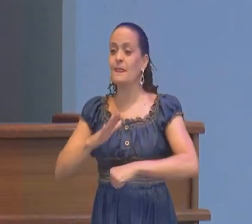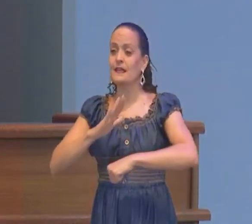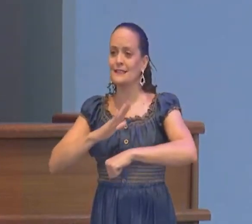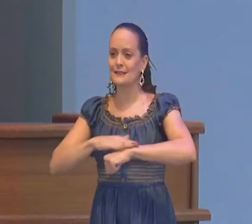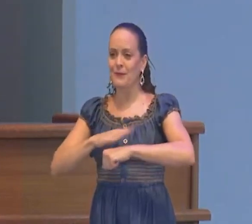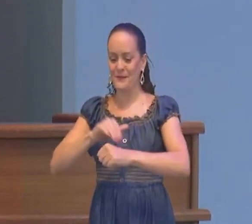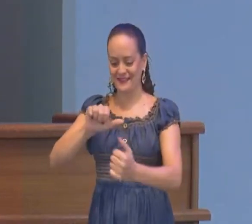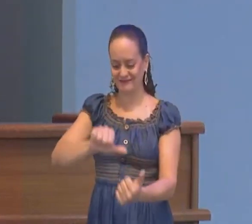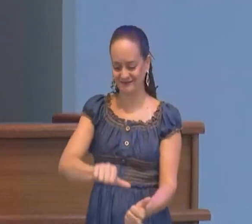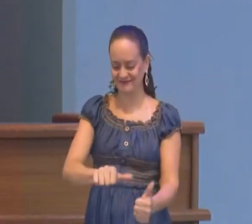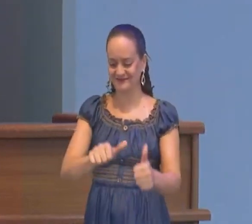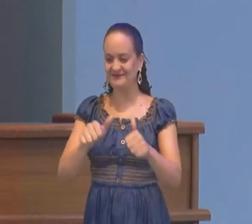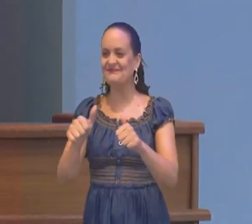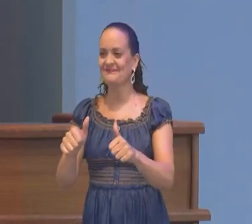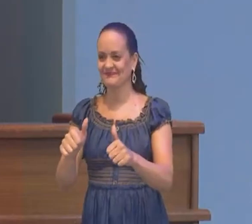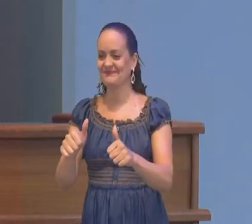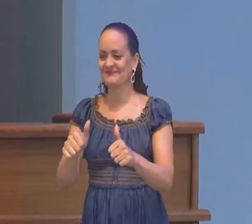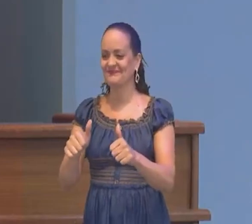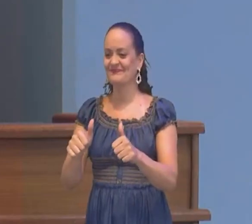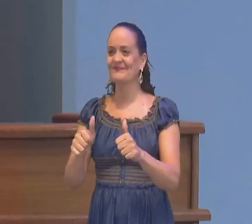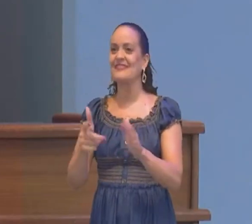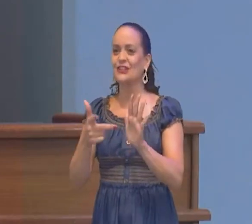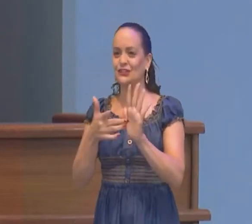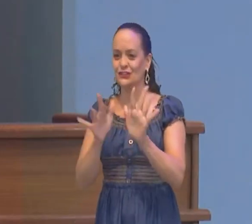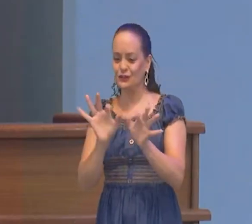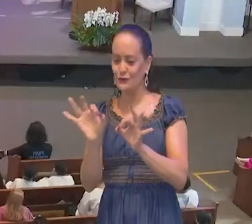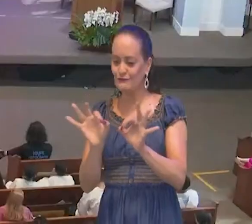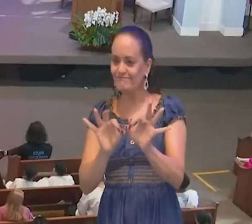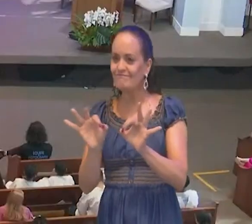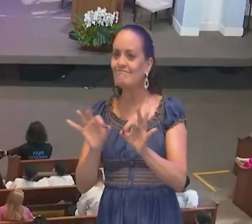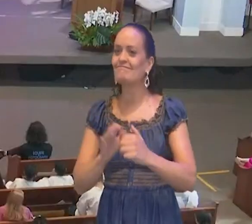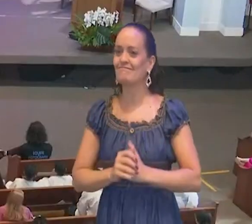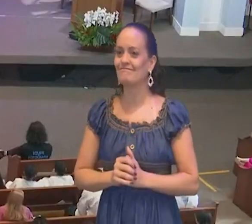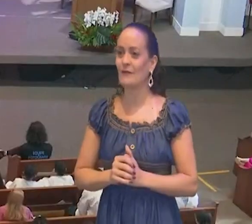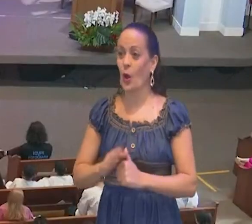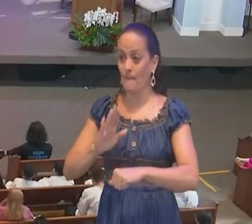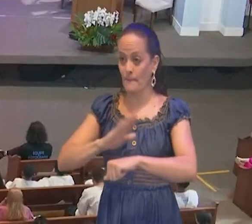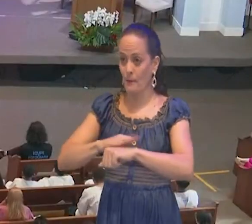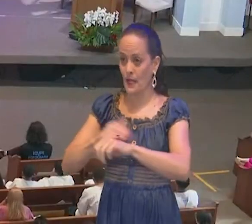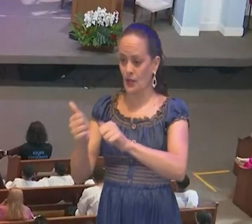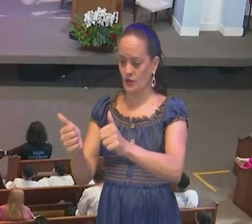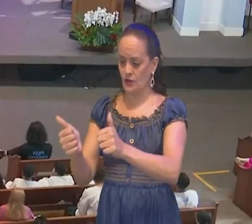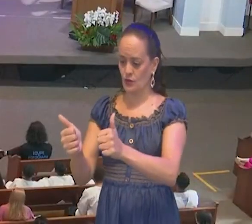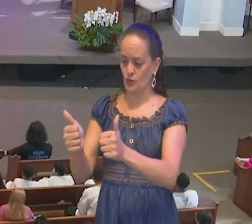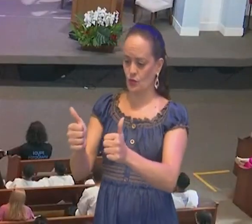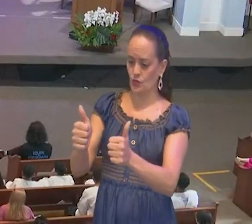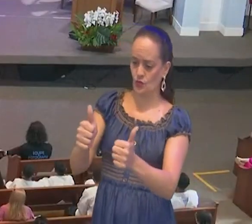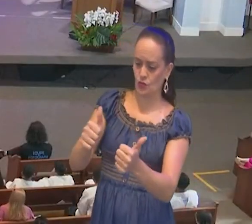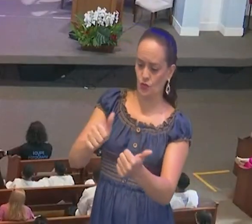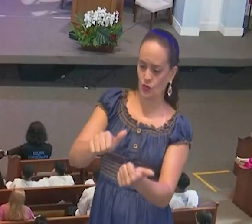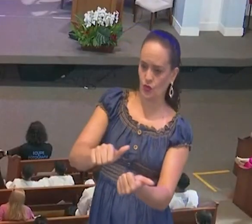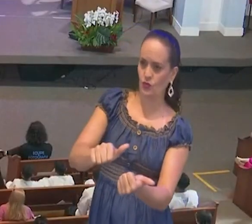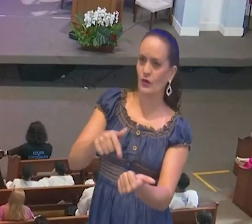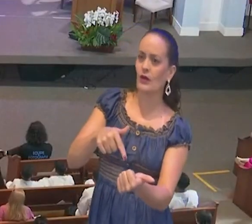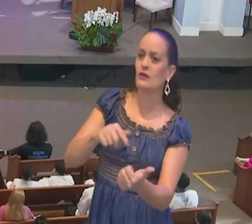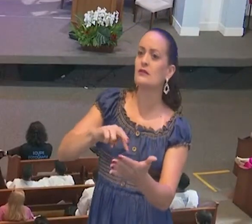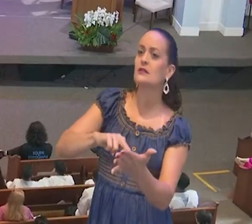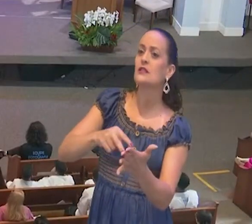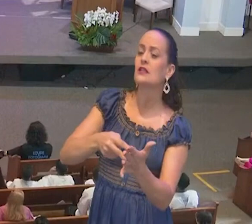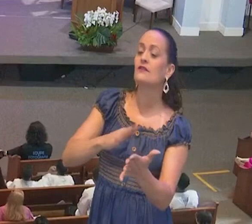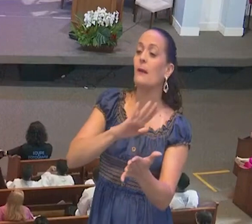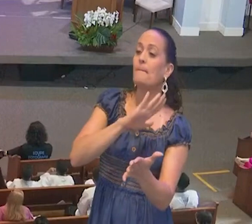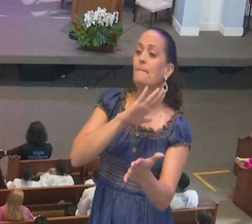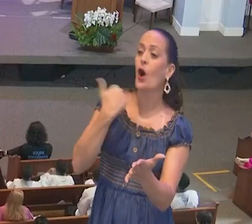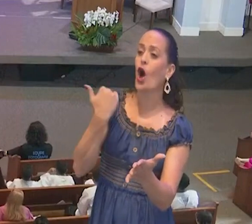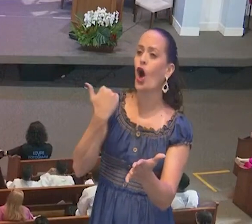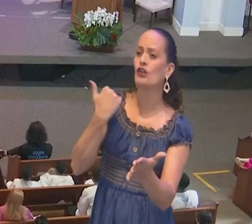precioso, orientado por Jesus Cristo. No momento da imersão, é o momento que simboliza a morte para os valores